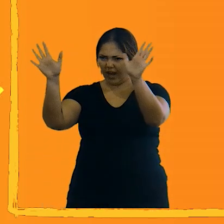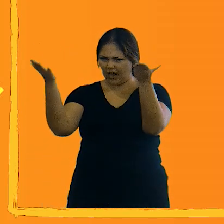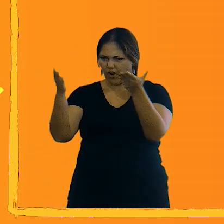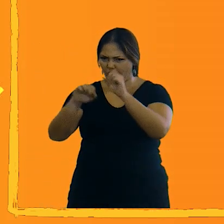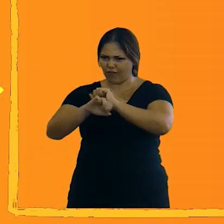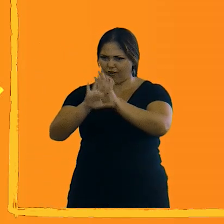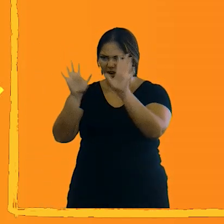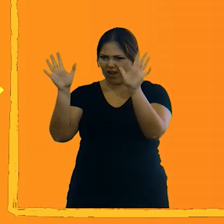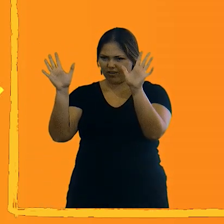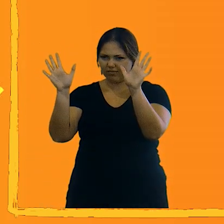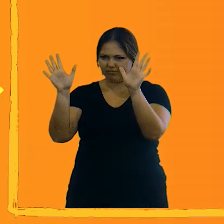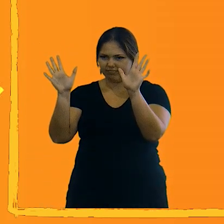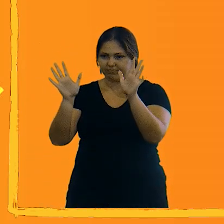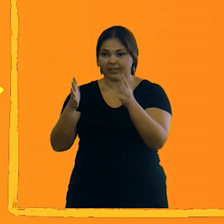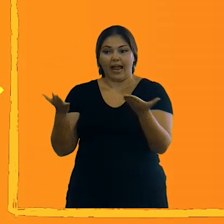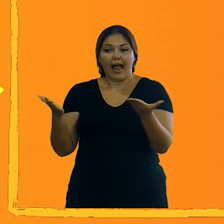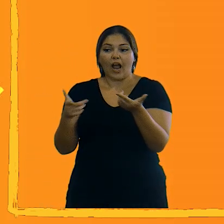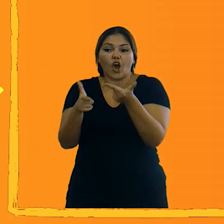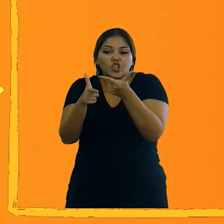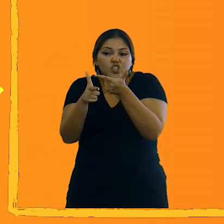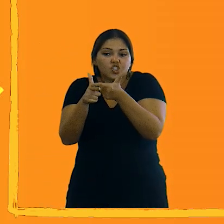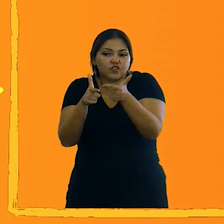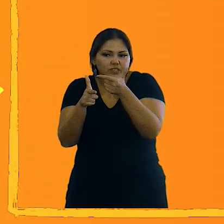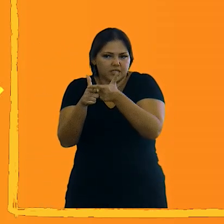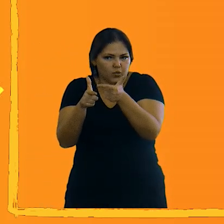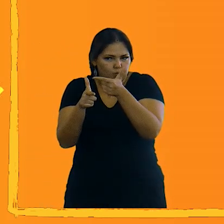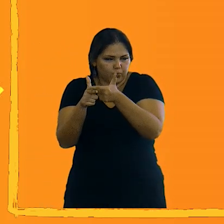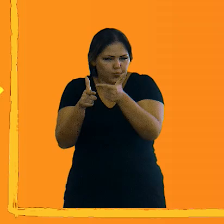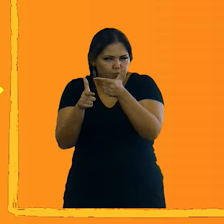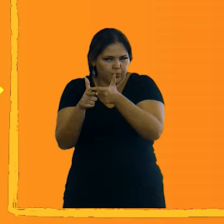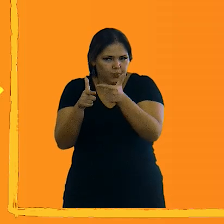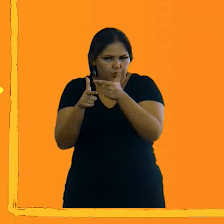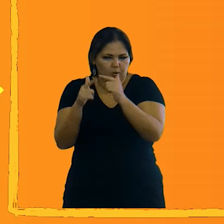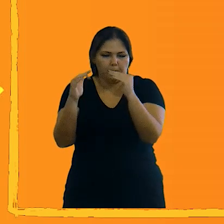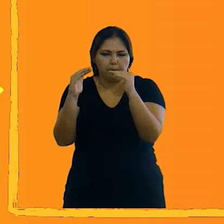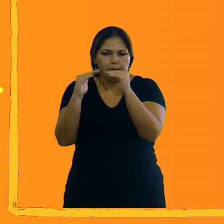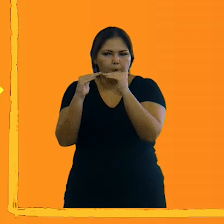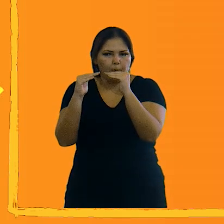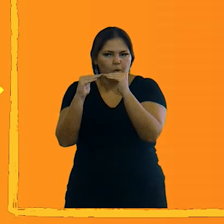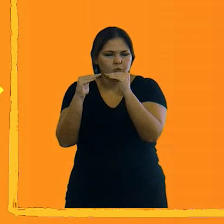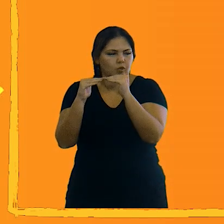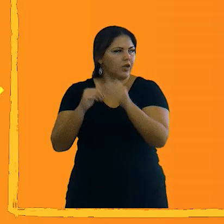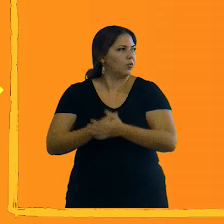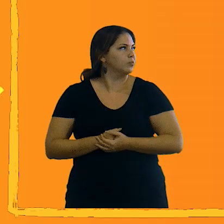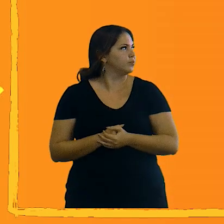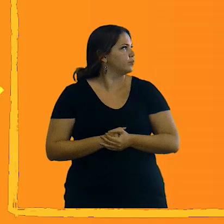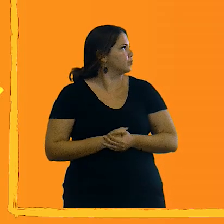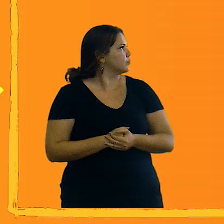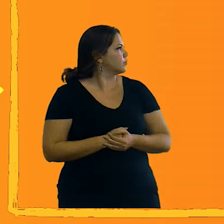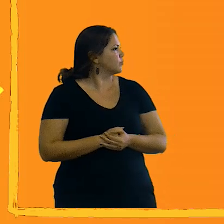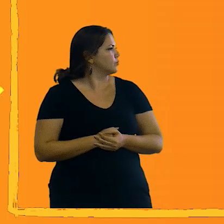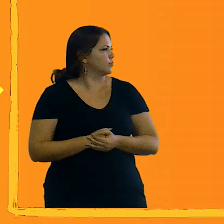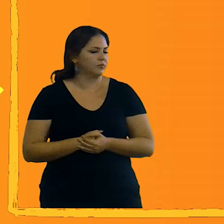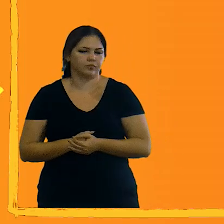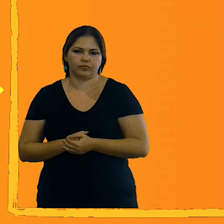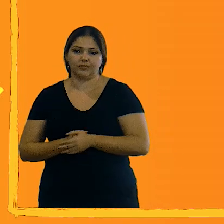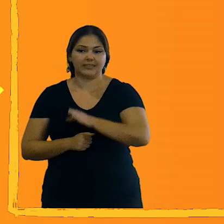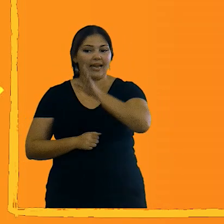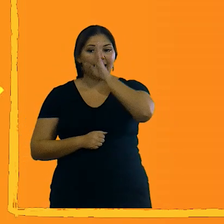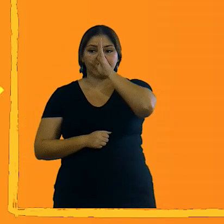divisão proporcional como é que a gente faz pessoal divisão diretamente